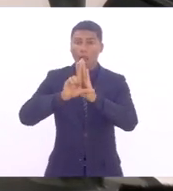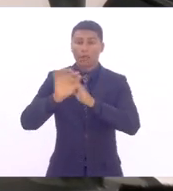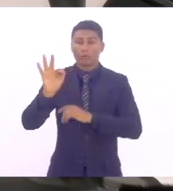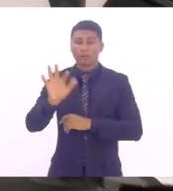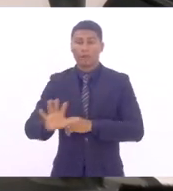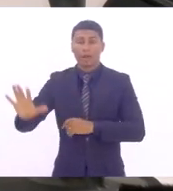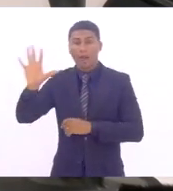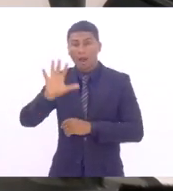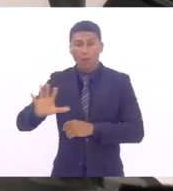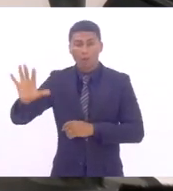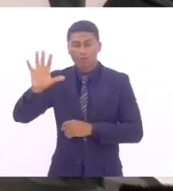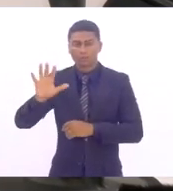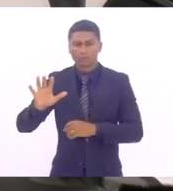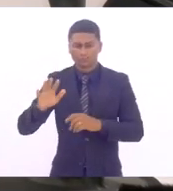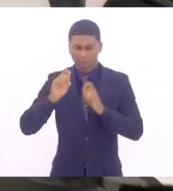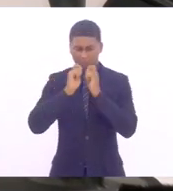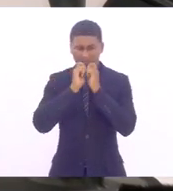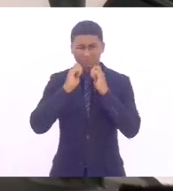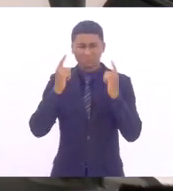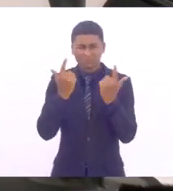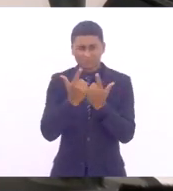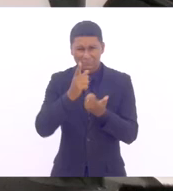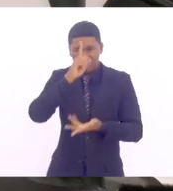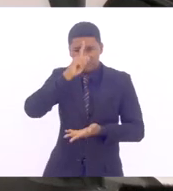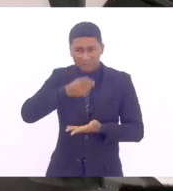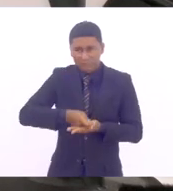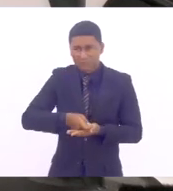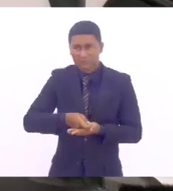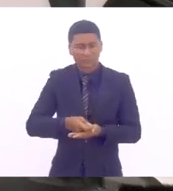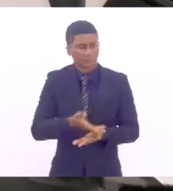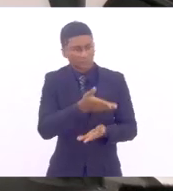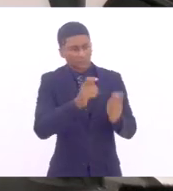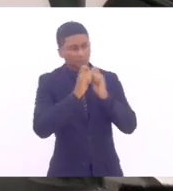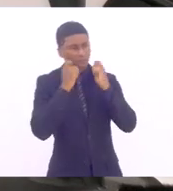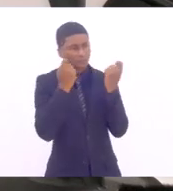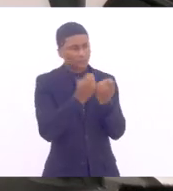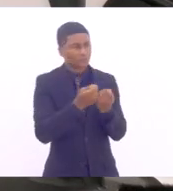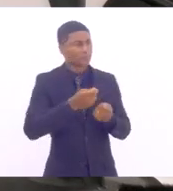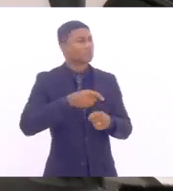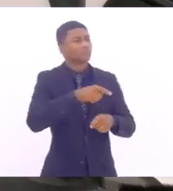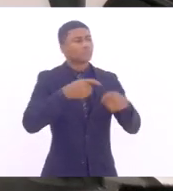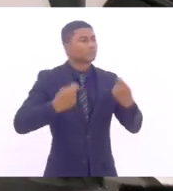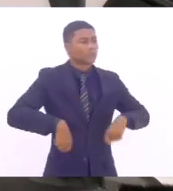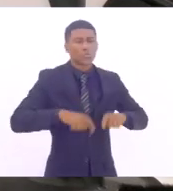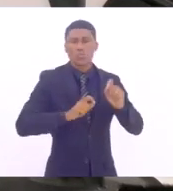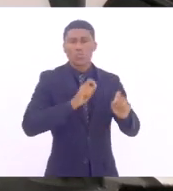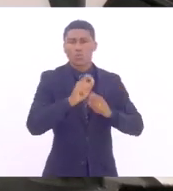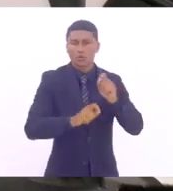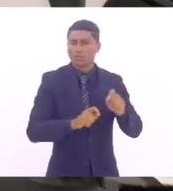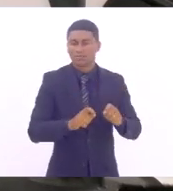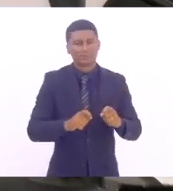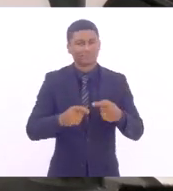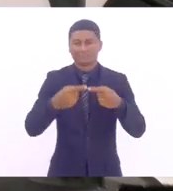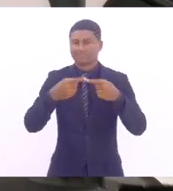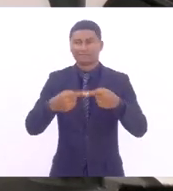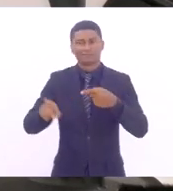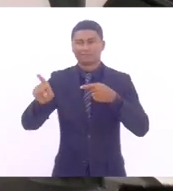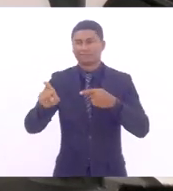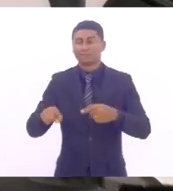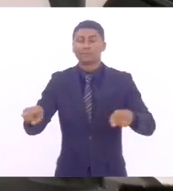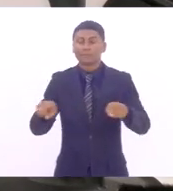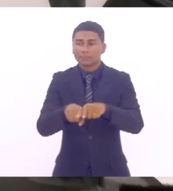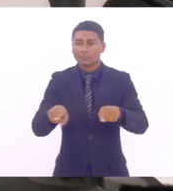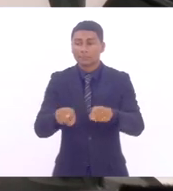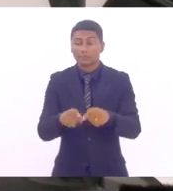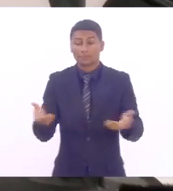Assembleia Legislativa determinar o que deve, o que uma associação deve fazer ou não fazer. E eu também recebi agora um